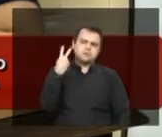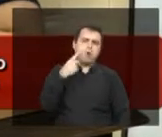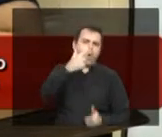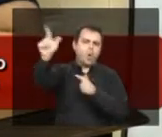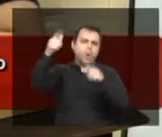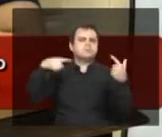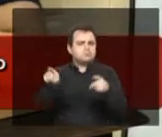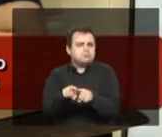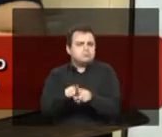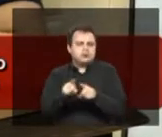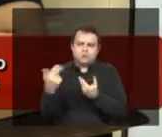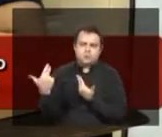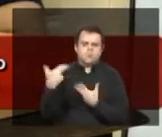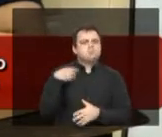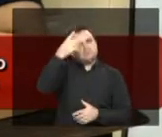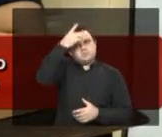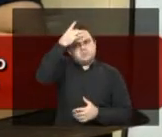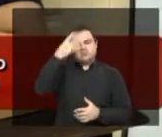pedido, Mariana,